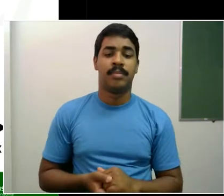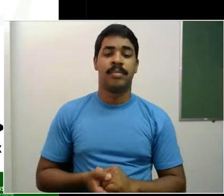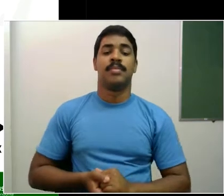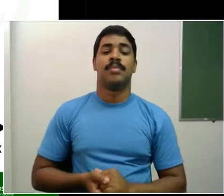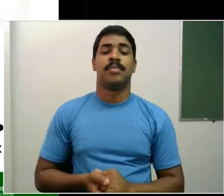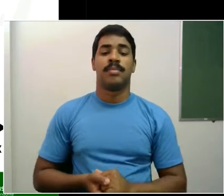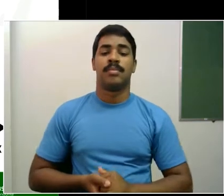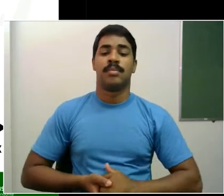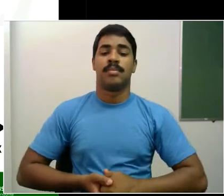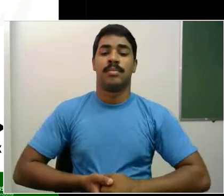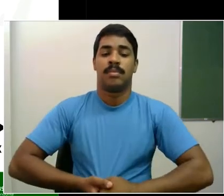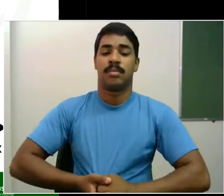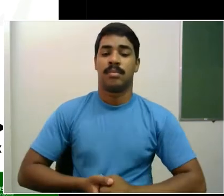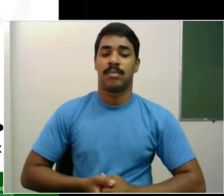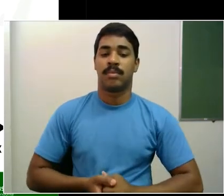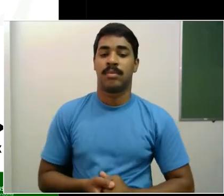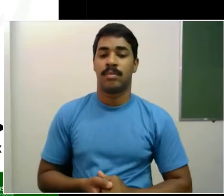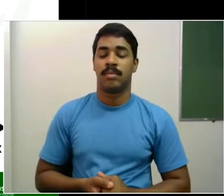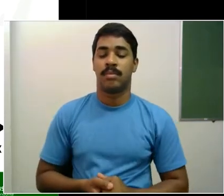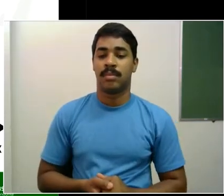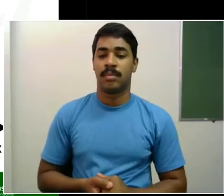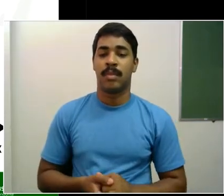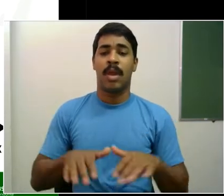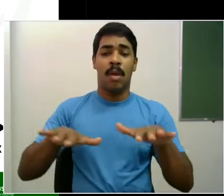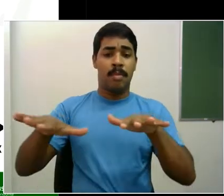tá? Movimento retilíneo uniforme.